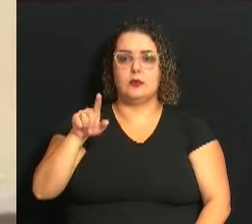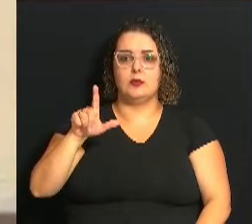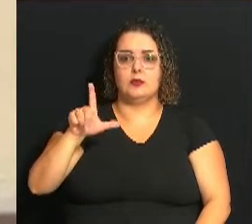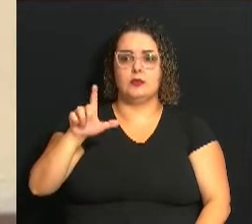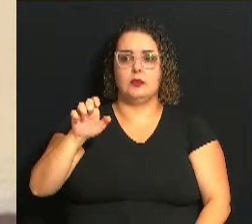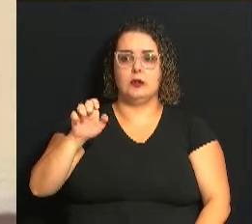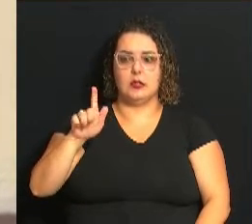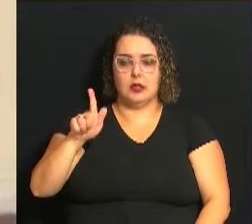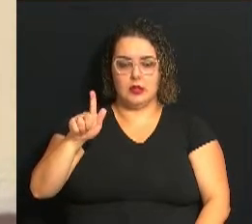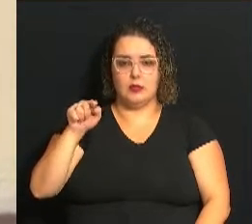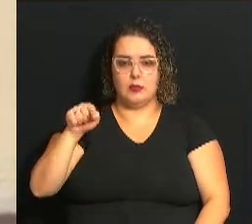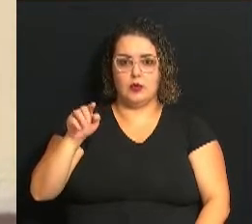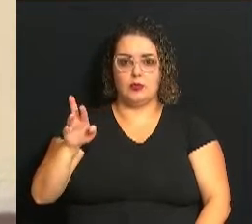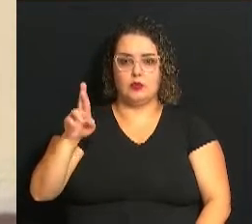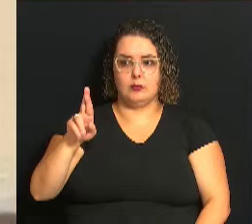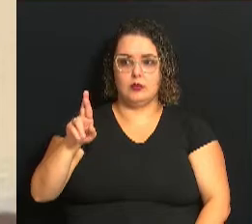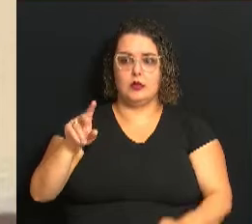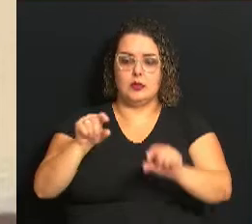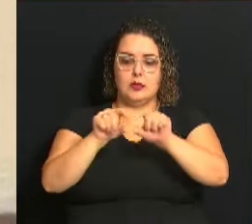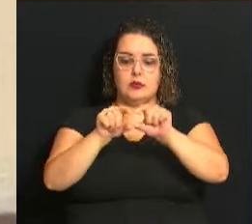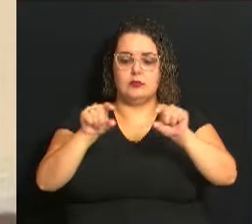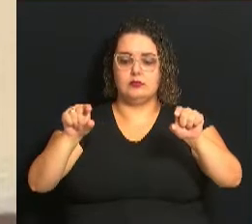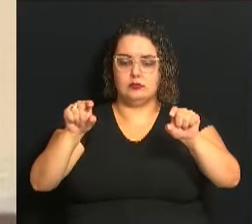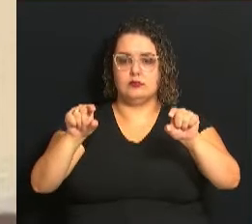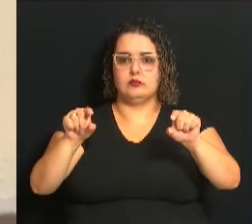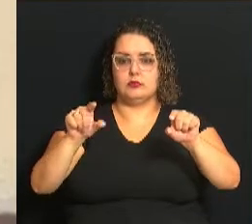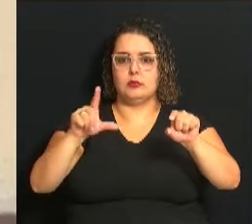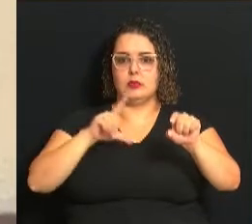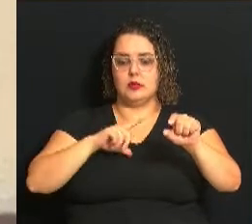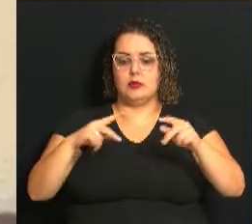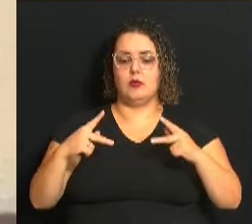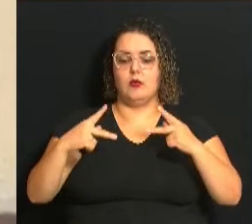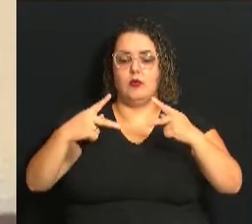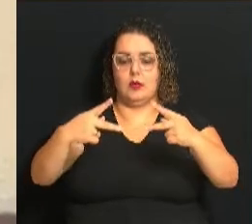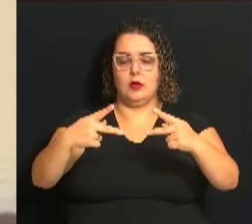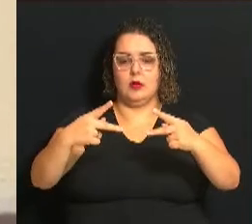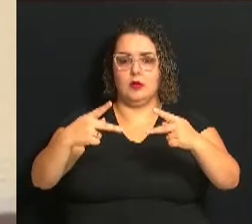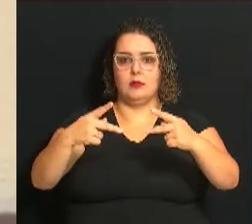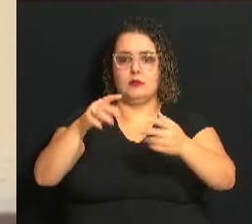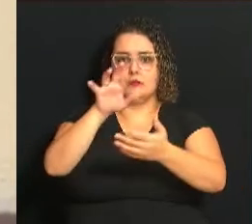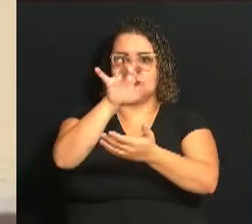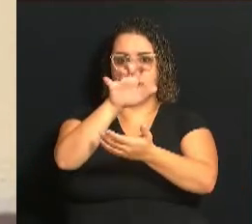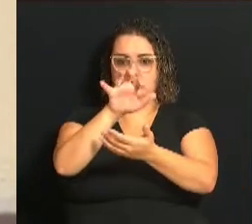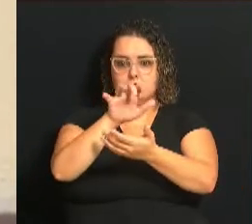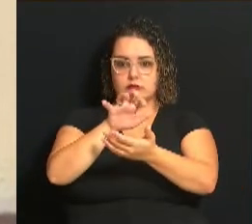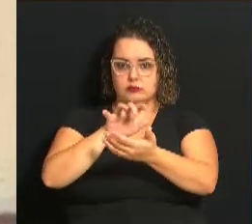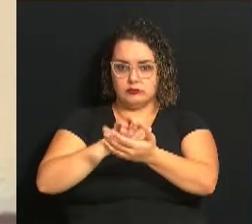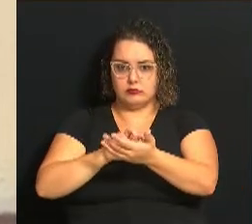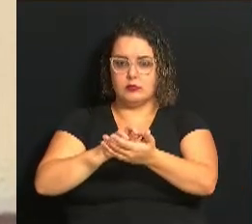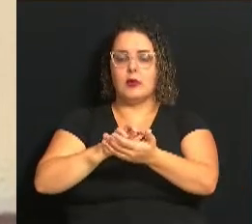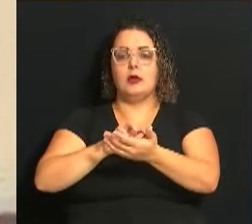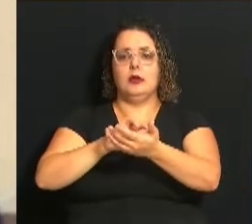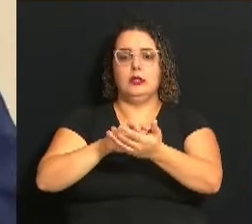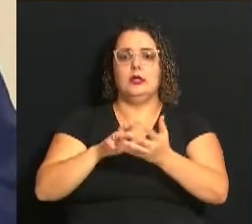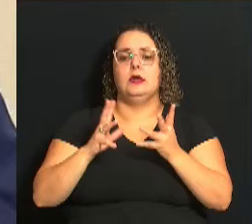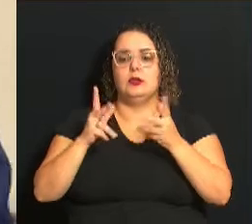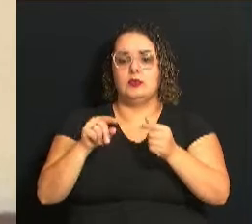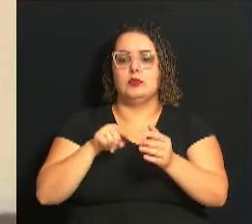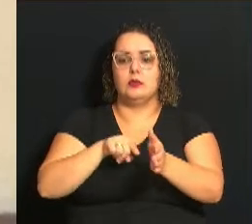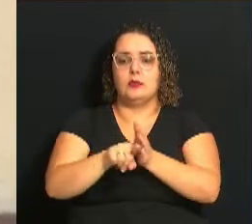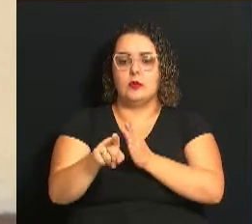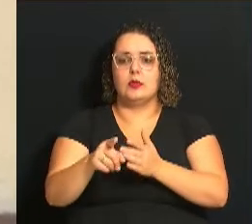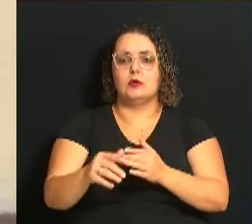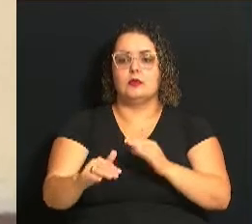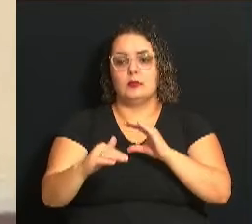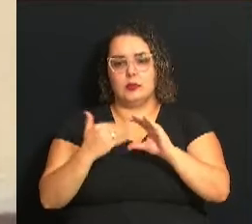www.campinas.sp.leg.br. Logo na testeira do site, você vai ter um banner que você pode preencher um formulário e direcionar a sua pergunta sobre o